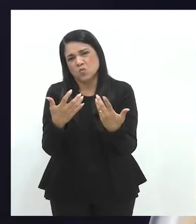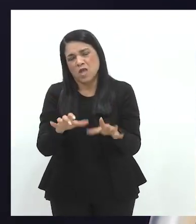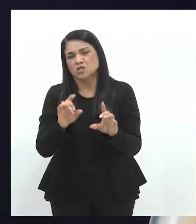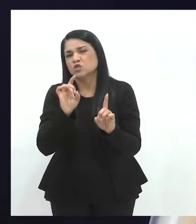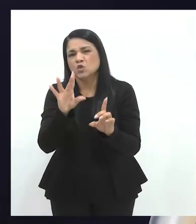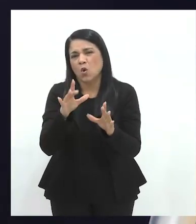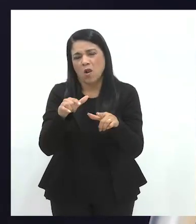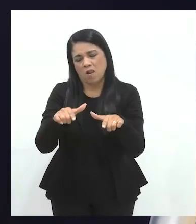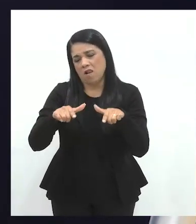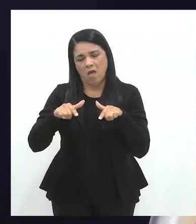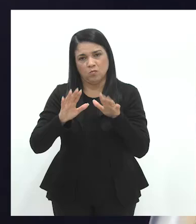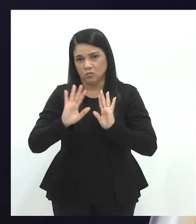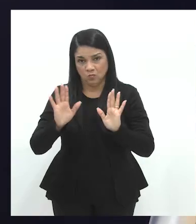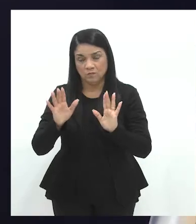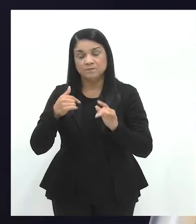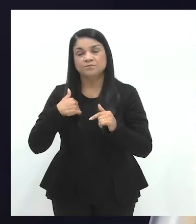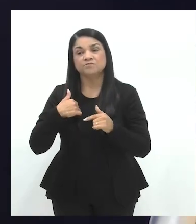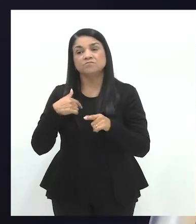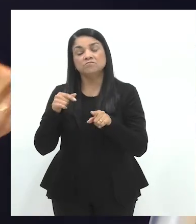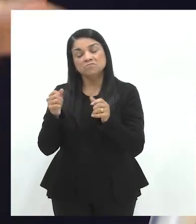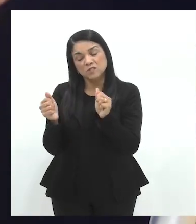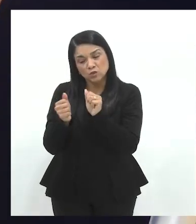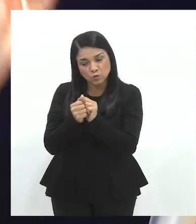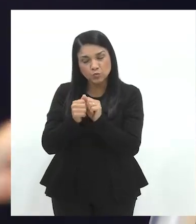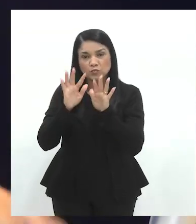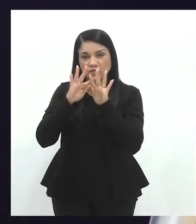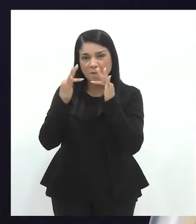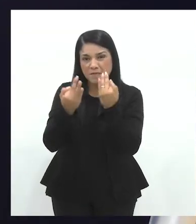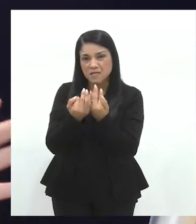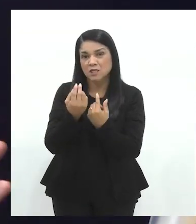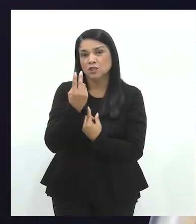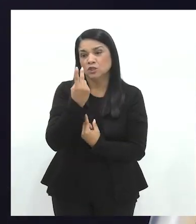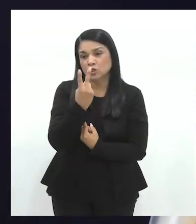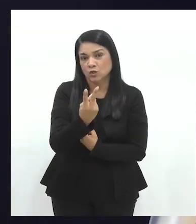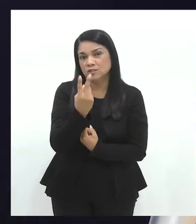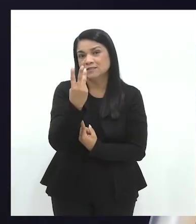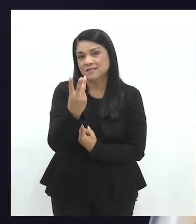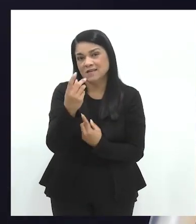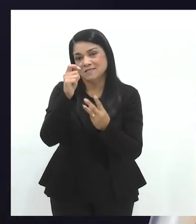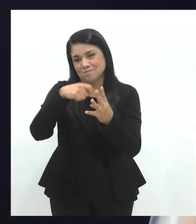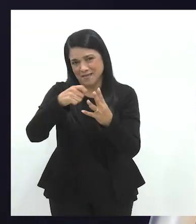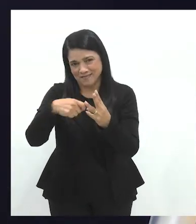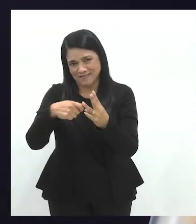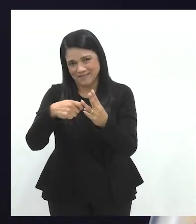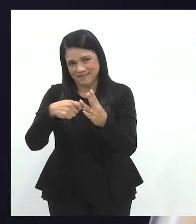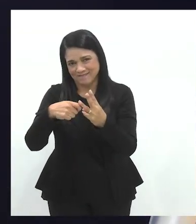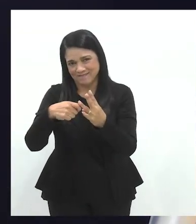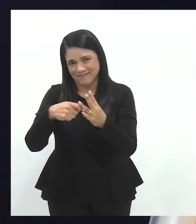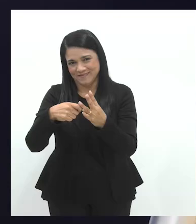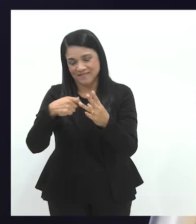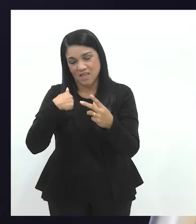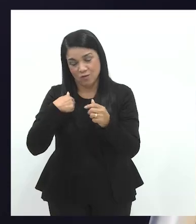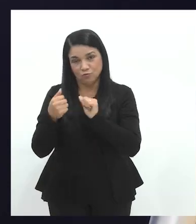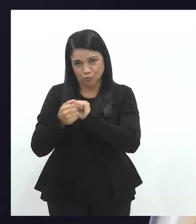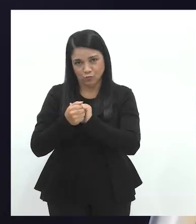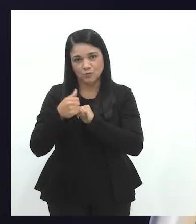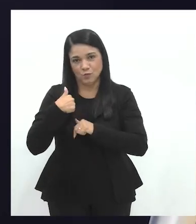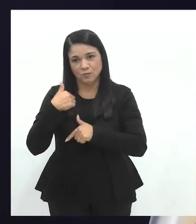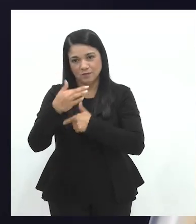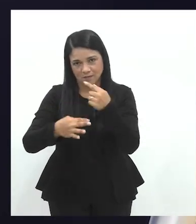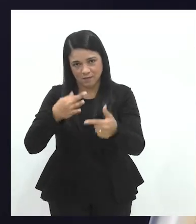ele recebe aquela família em uma consulta. Eu fico com aquela família por 2, 3 meses em avaliação. Pelo menos, né? Pelo